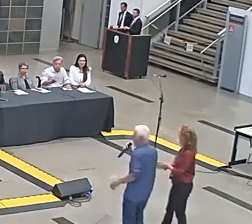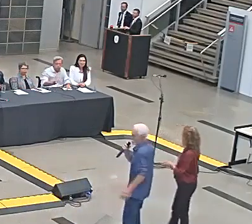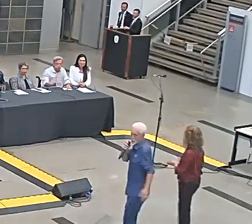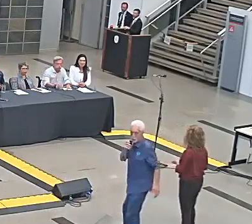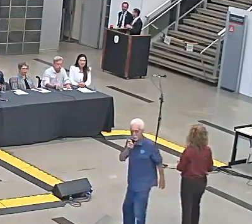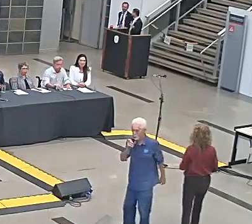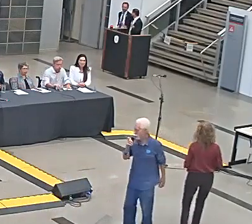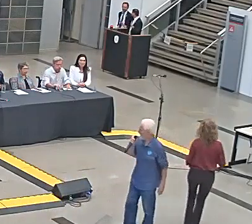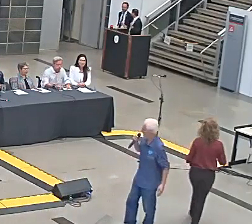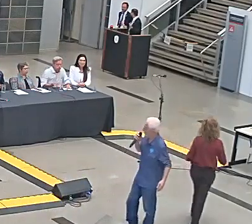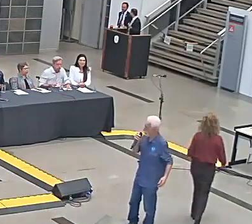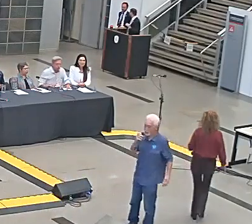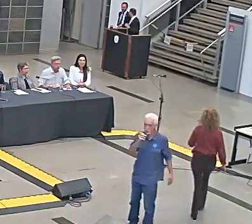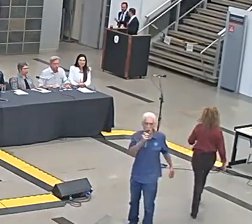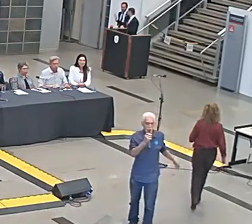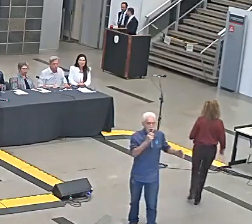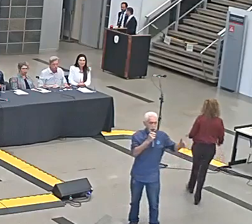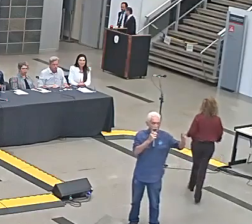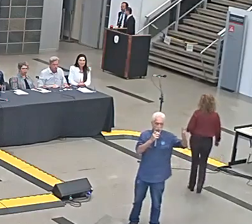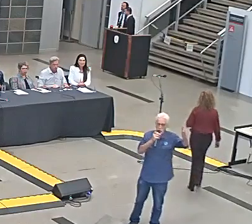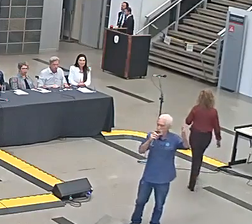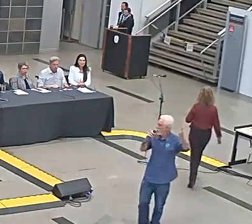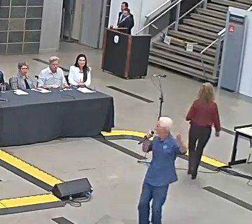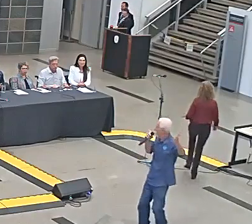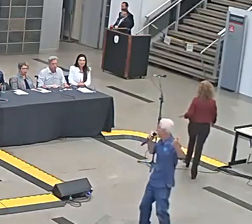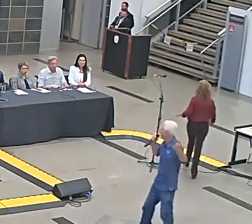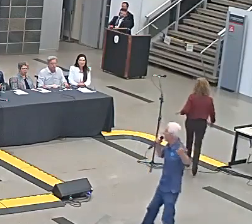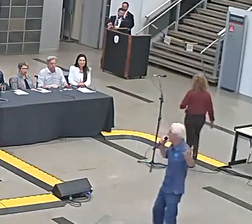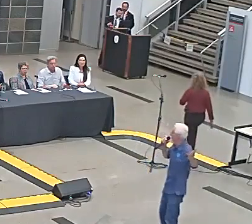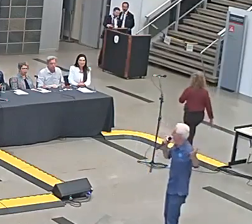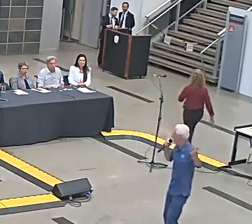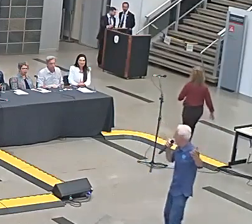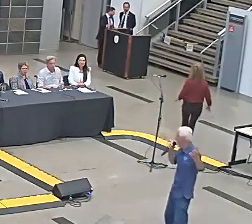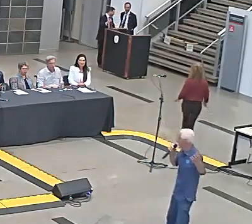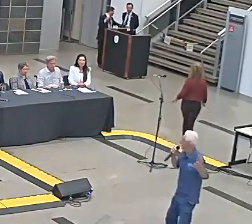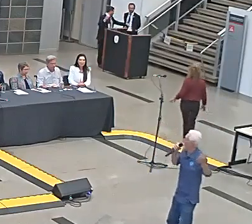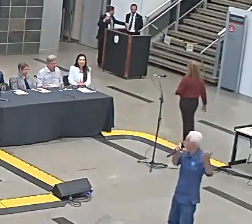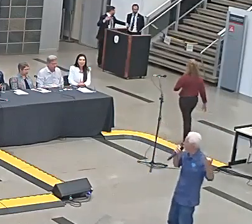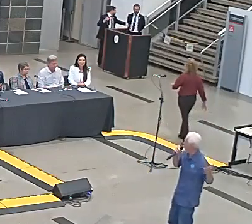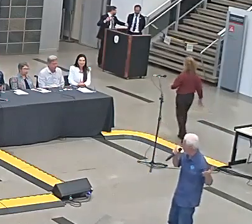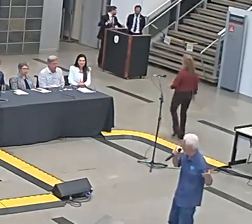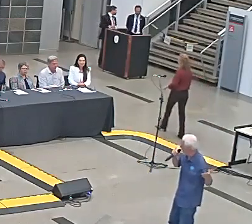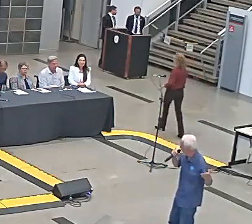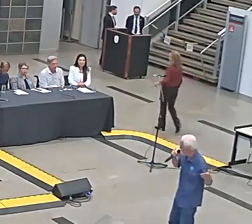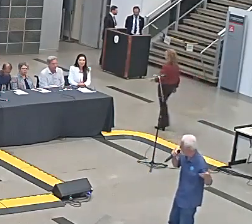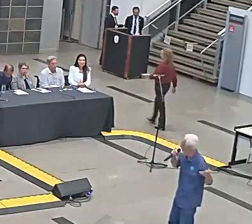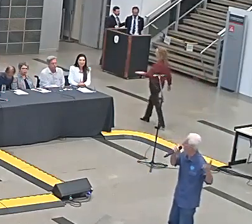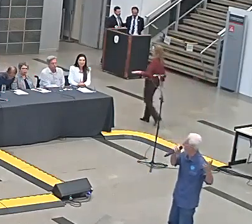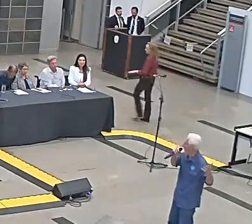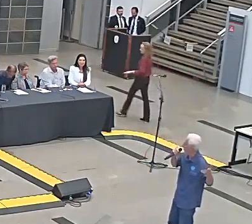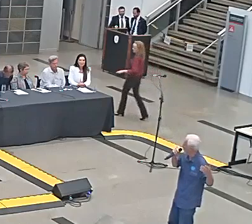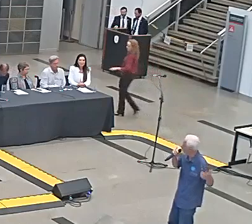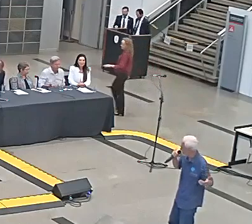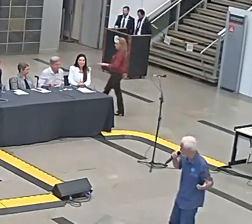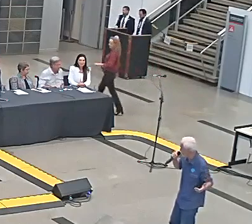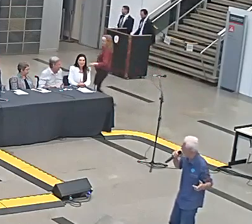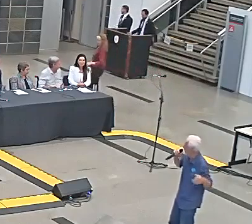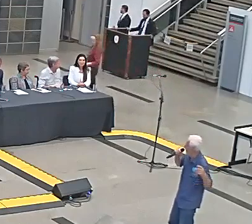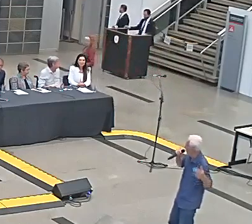Boa tarde, eu queria pedir licença à mesa para cumprimentar esses guerreiros da luta dos direitos, que já é direito deles, né, pessoal